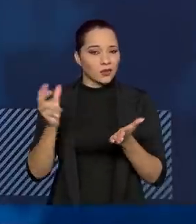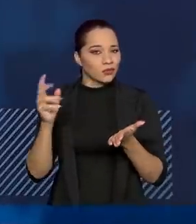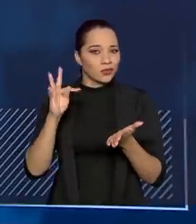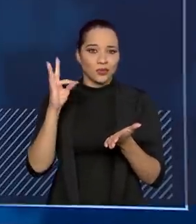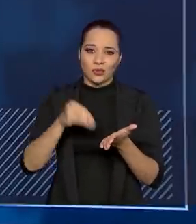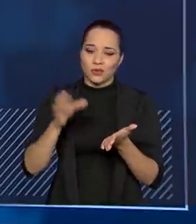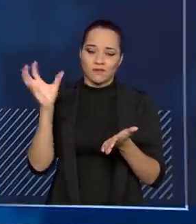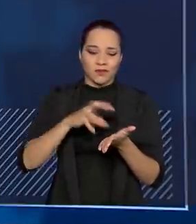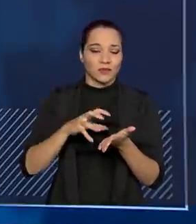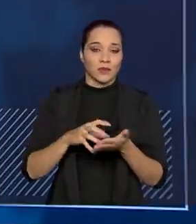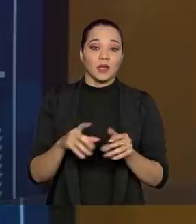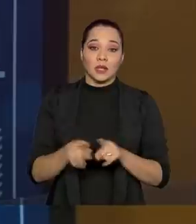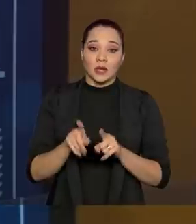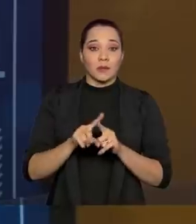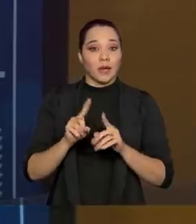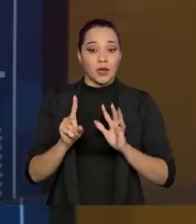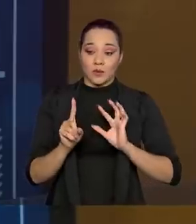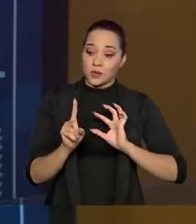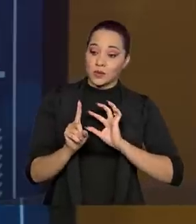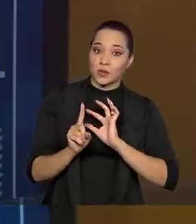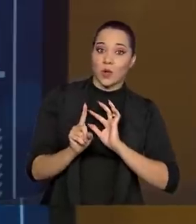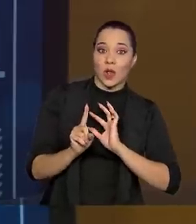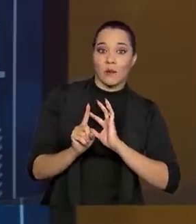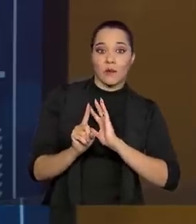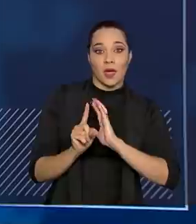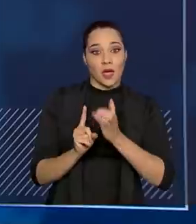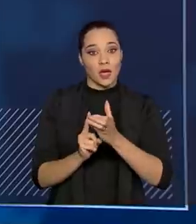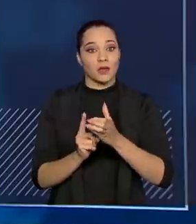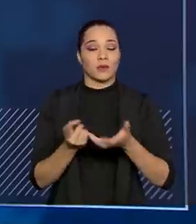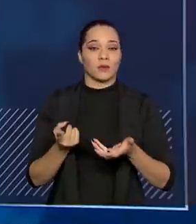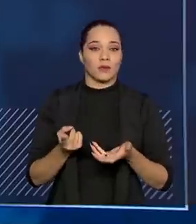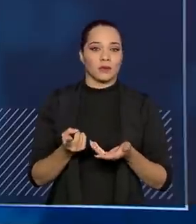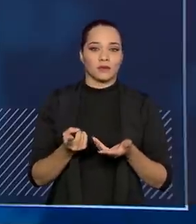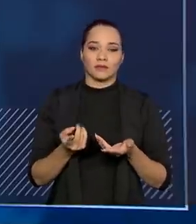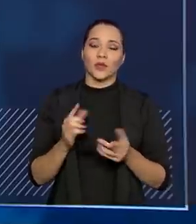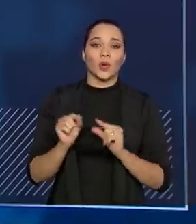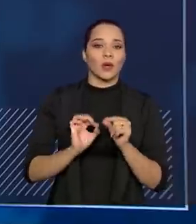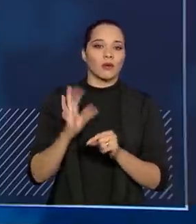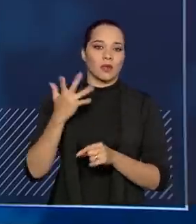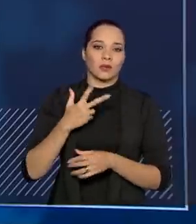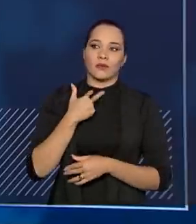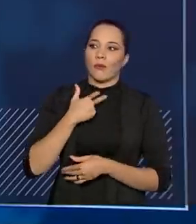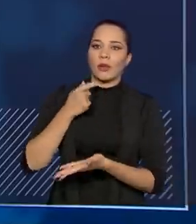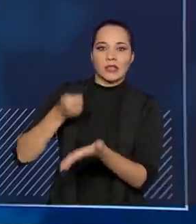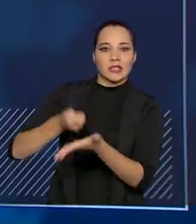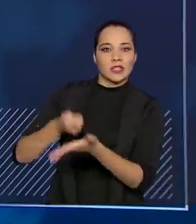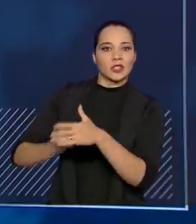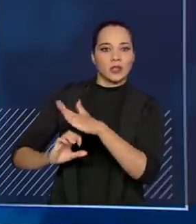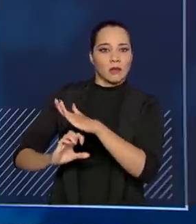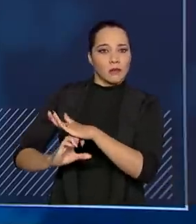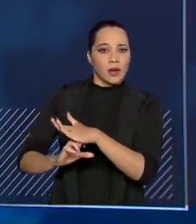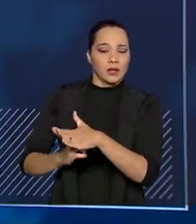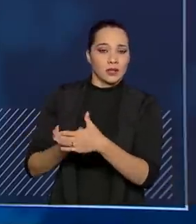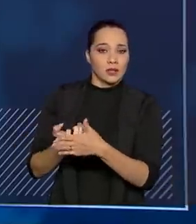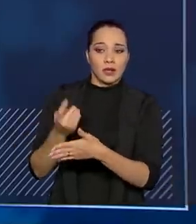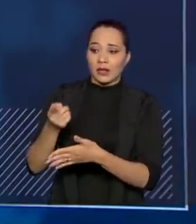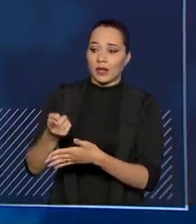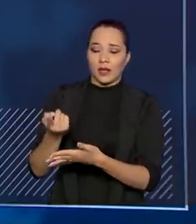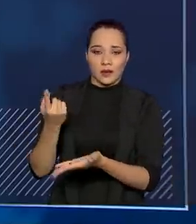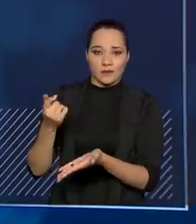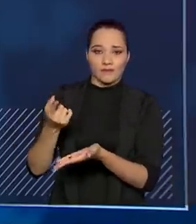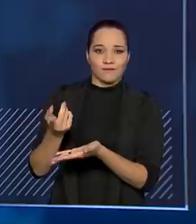afetados. A questão do isolamento social. Exatamente, exatamente. Então, o que acontece? Você não poderia exigir do fornecedor aquilo